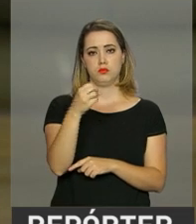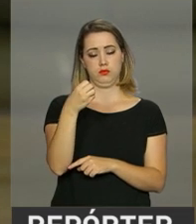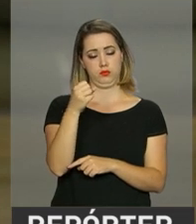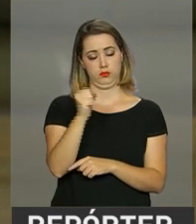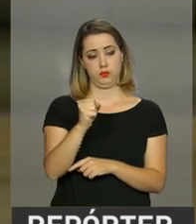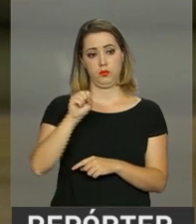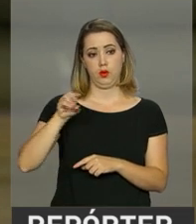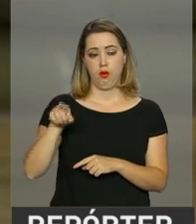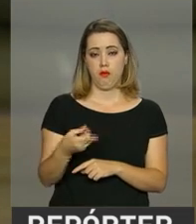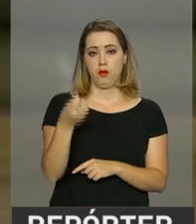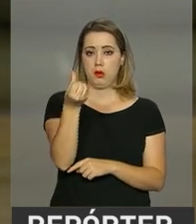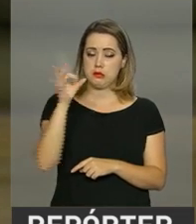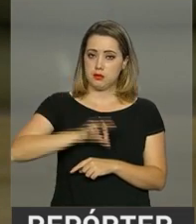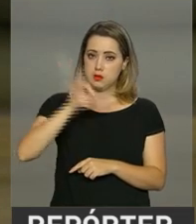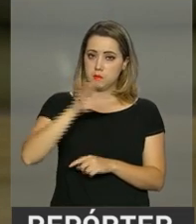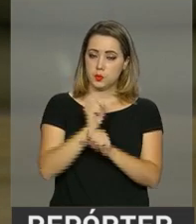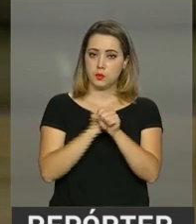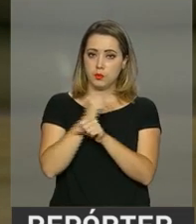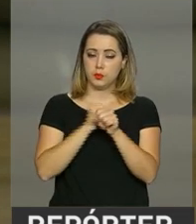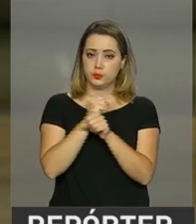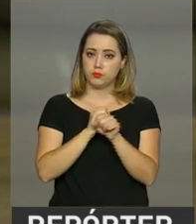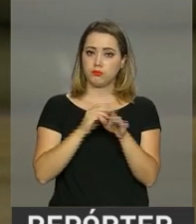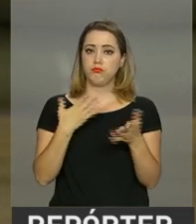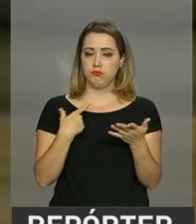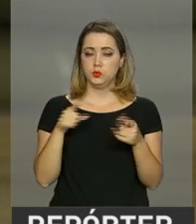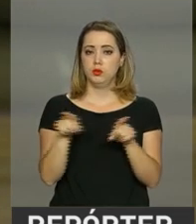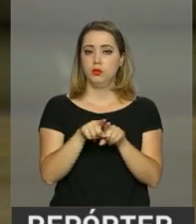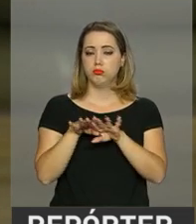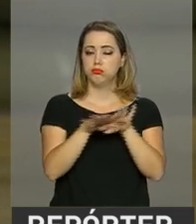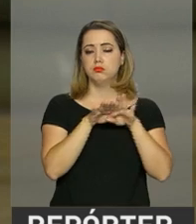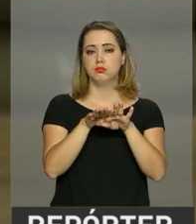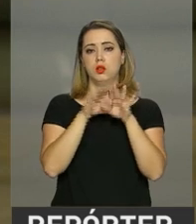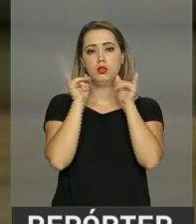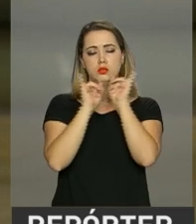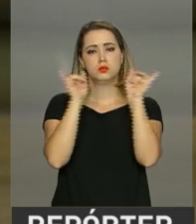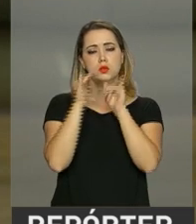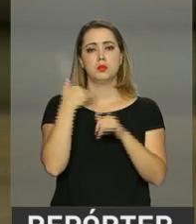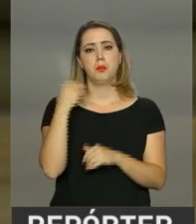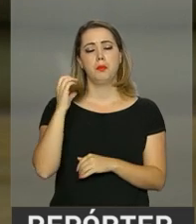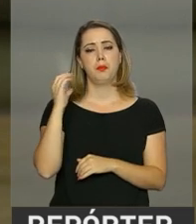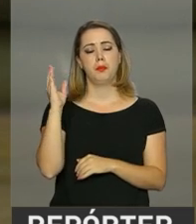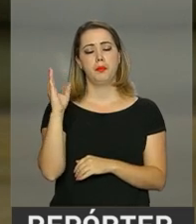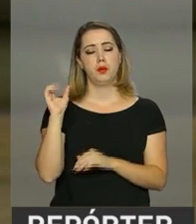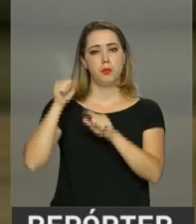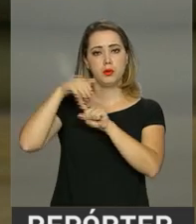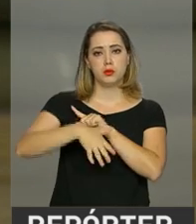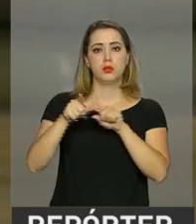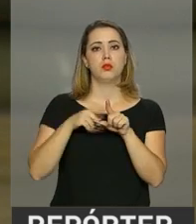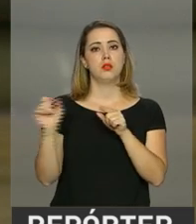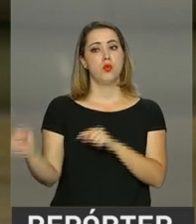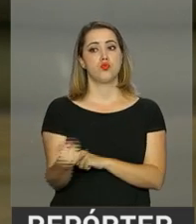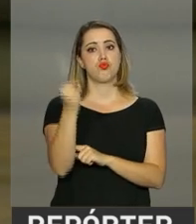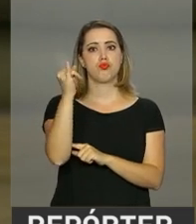484,6 por ao ano em média segundo dados divulgados pelo banco central é a taxa mais alta desde